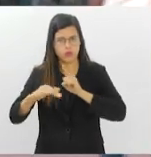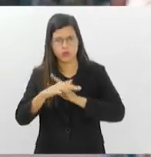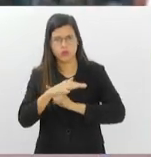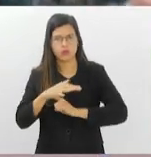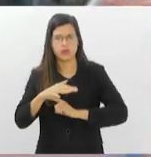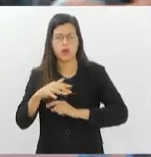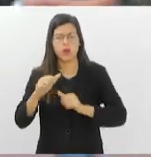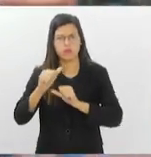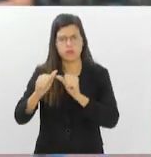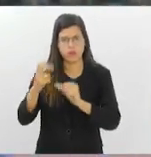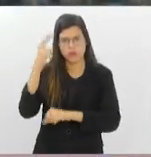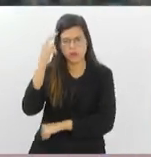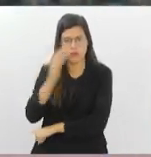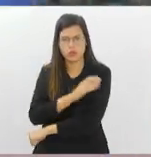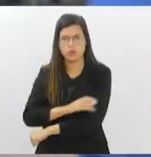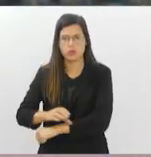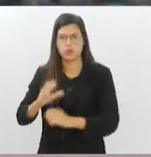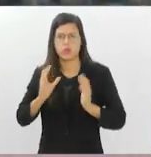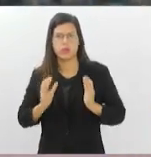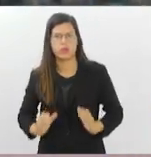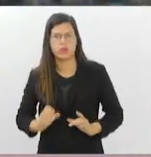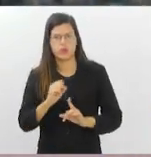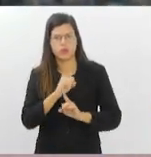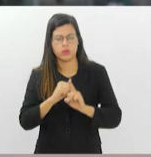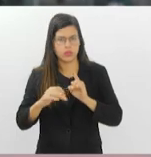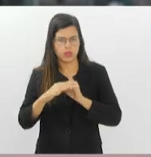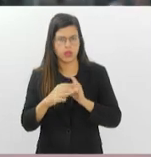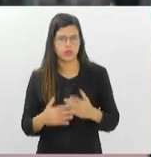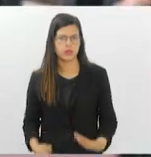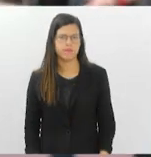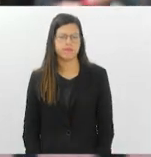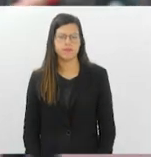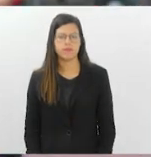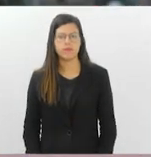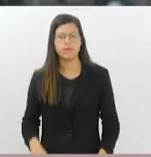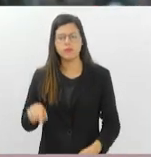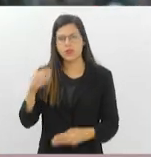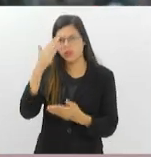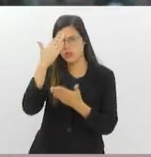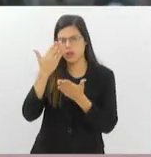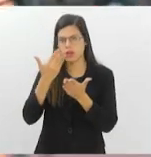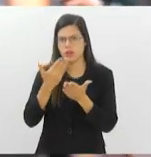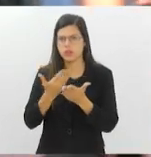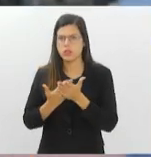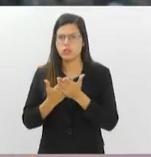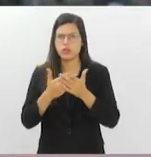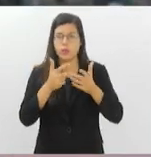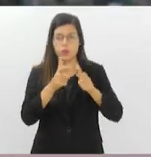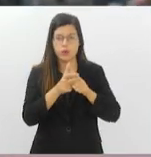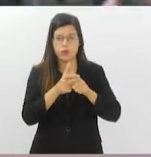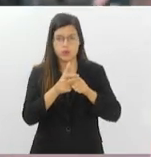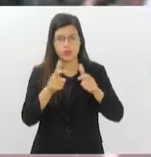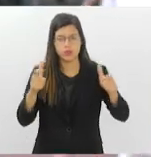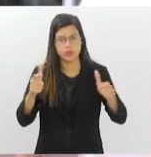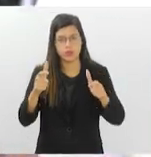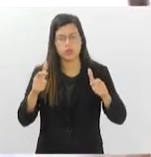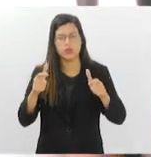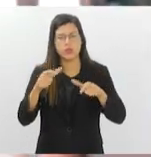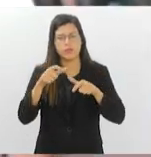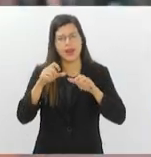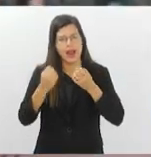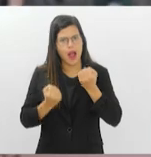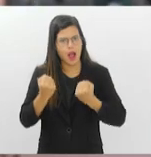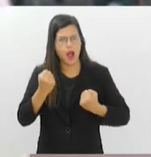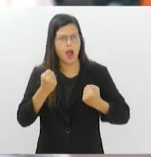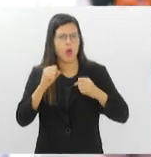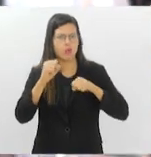de cultura e comportamento da sociedade maicel Você acredita também que o crescente número de veículos de motocicletas eh